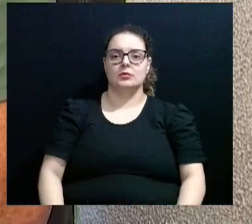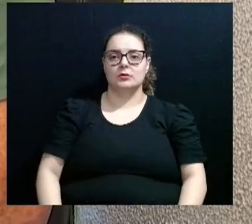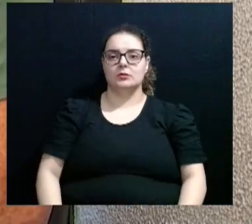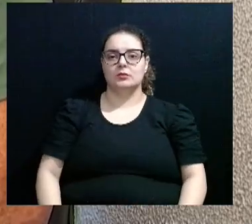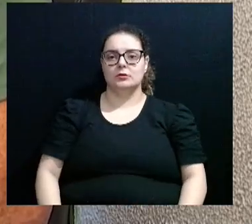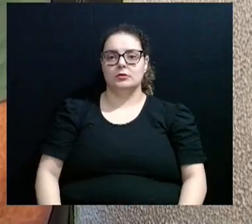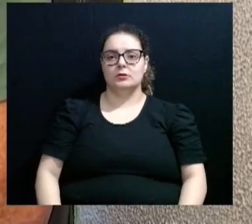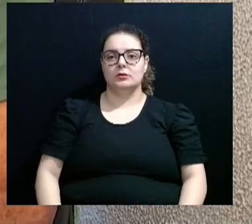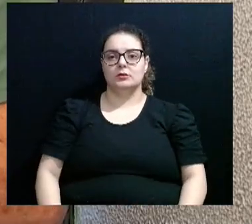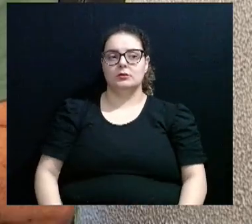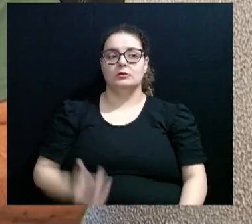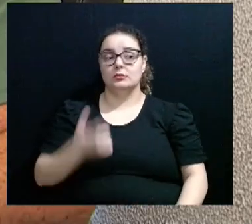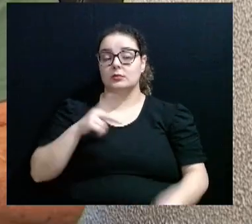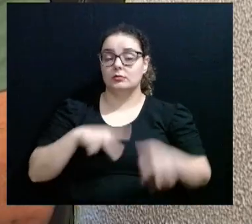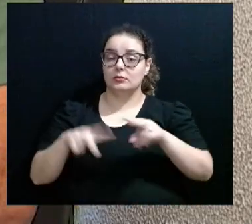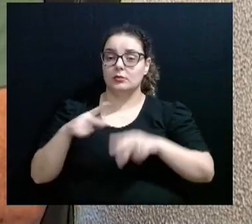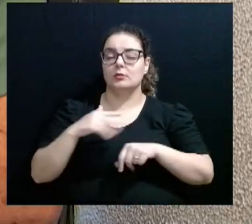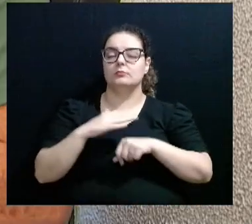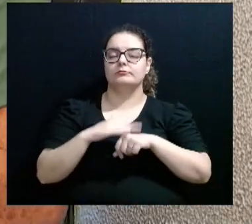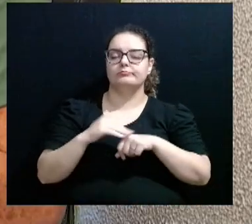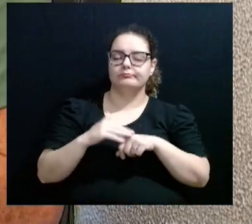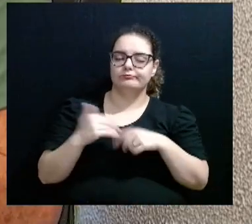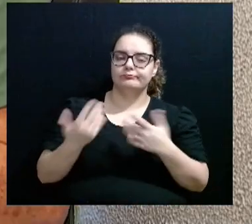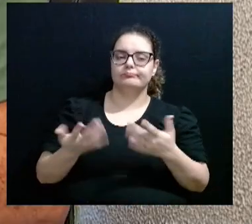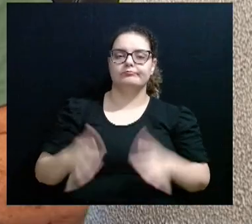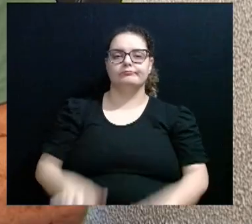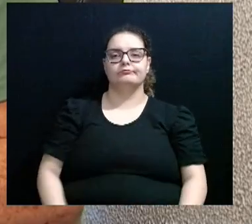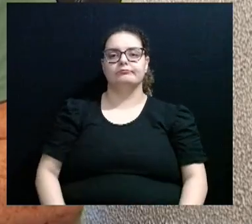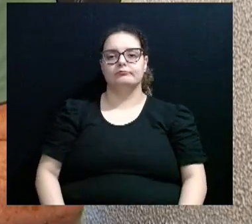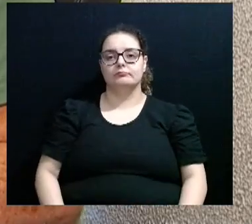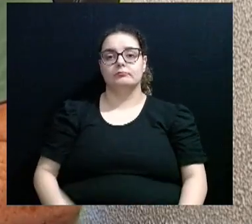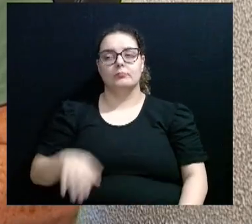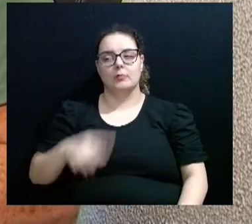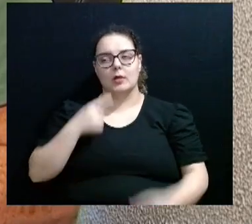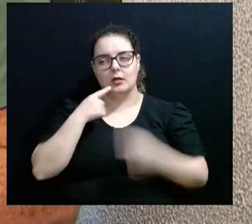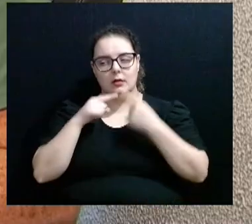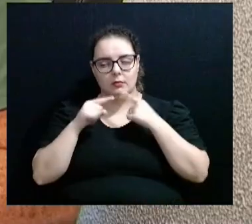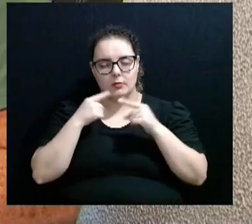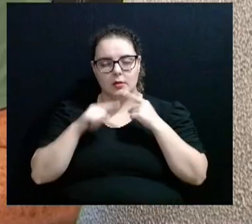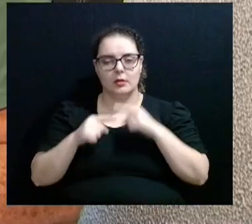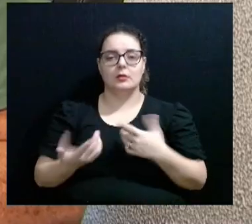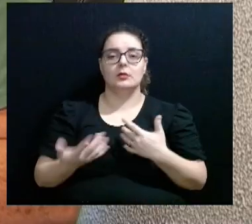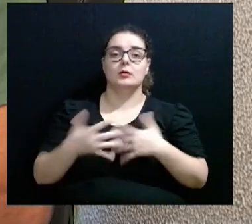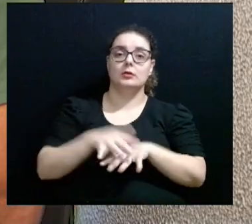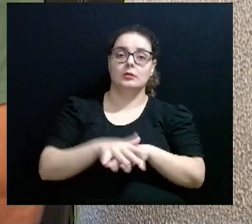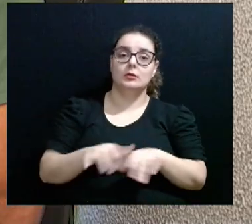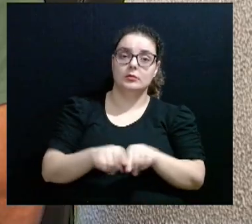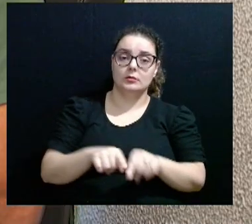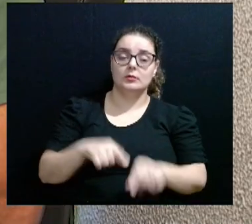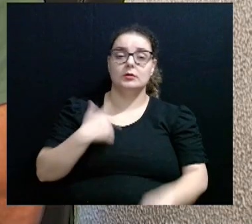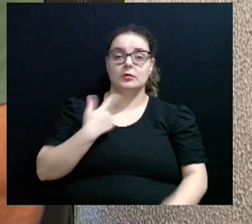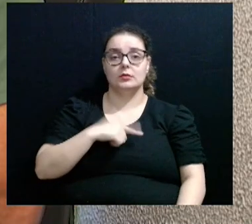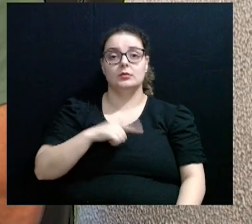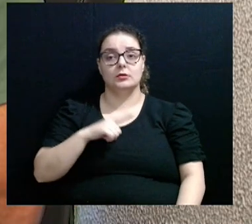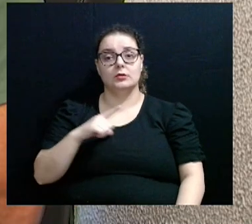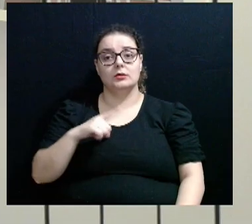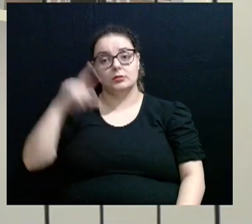mais carinhoso, um olhar mais crítico e inclusivo que a gente tem que ter nos dias de hoje.